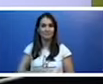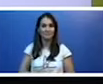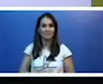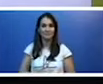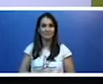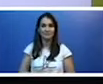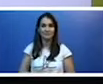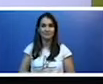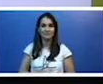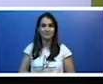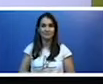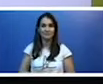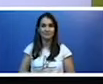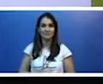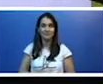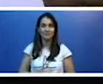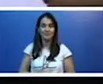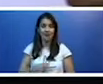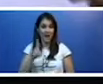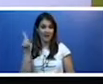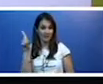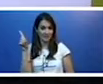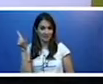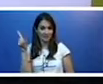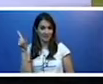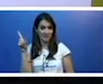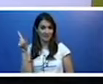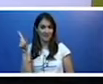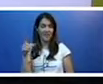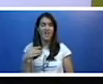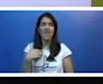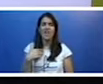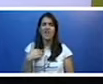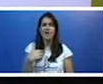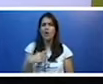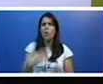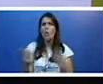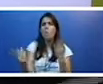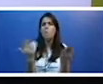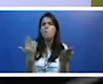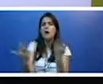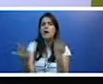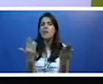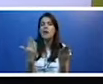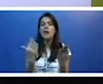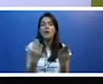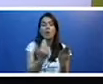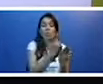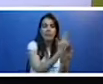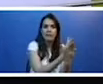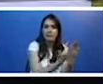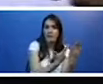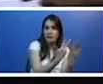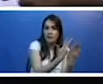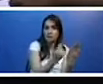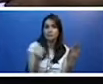Aqui eu comparei as duas figuras e observem,